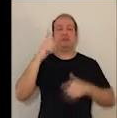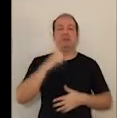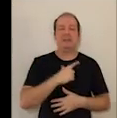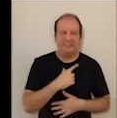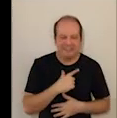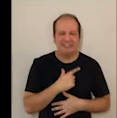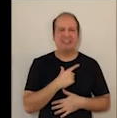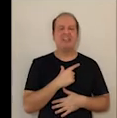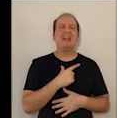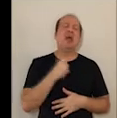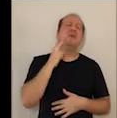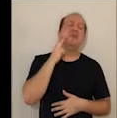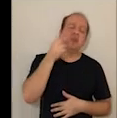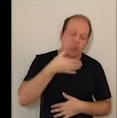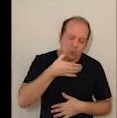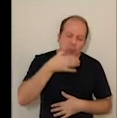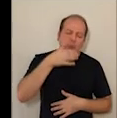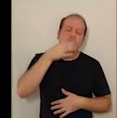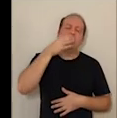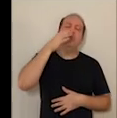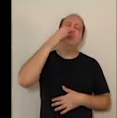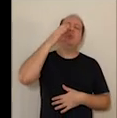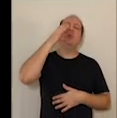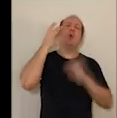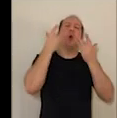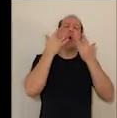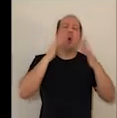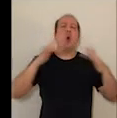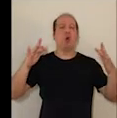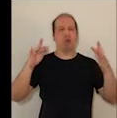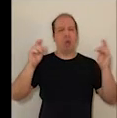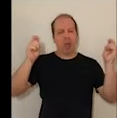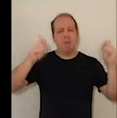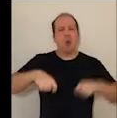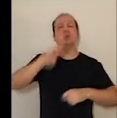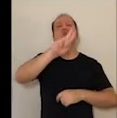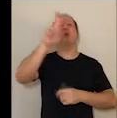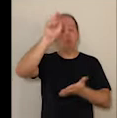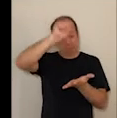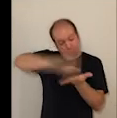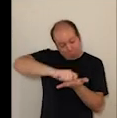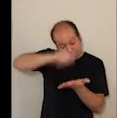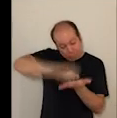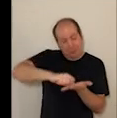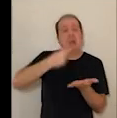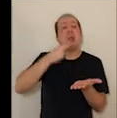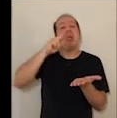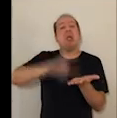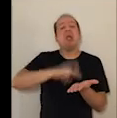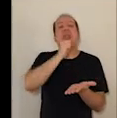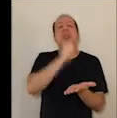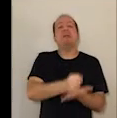ele beber um pouco de vinho na sua taça de ouro e peço para ele colocar o seu nome no testamento.